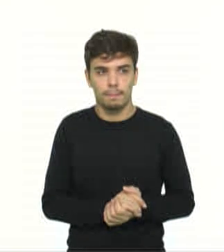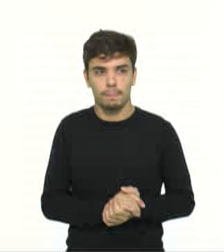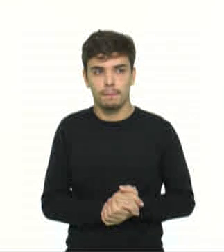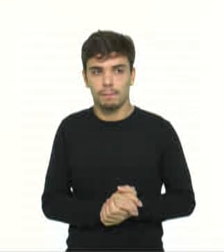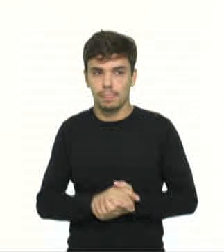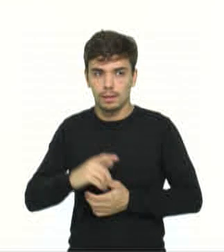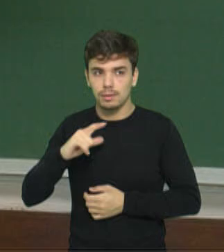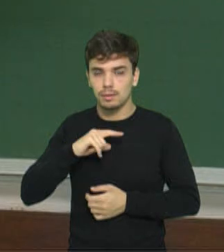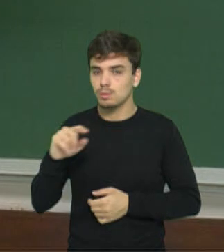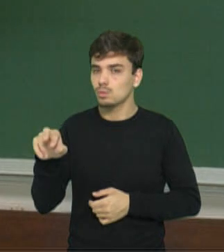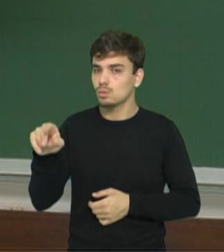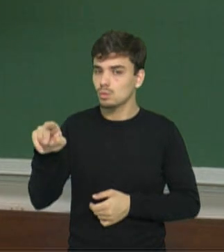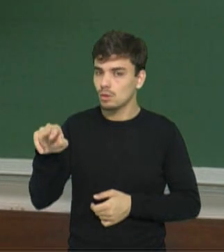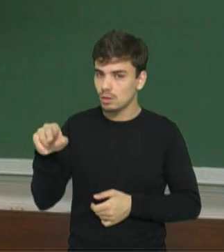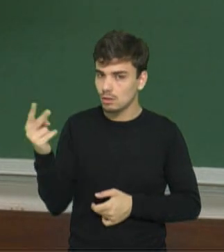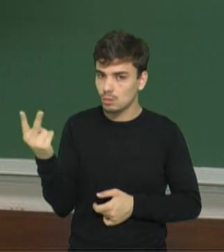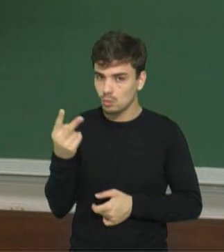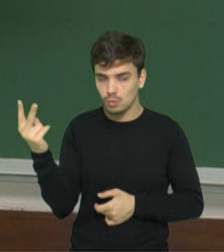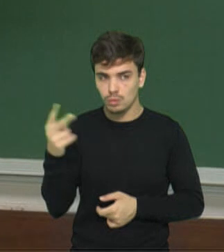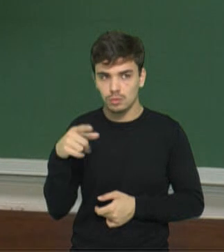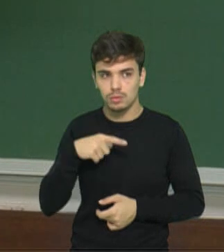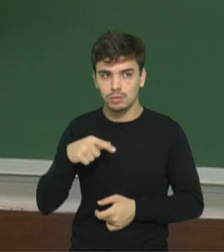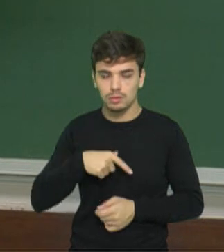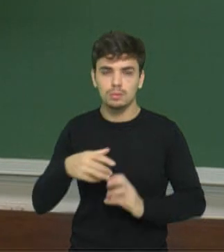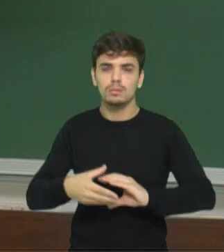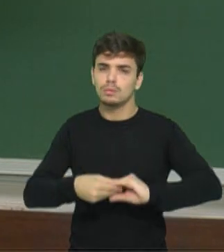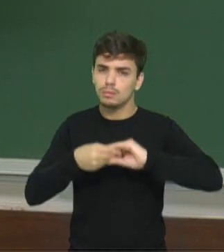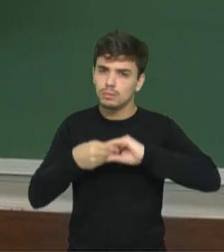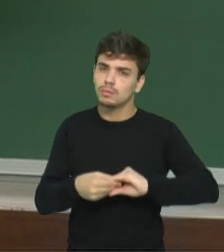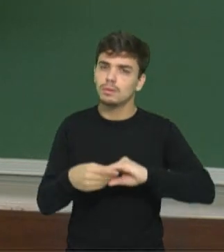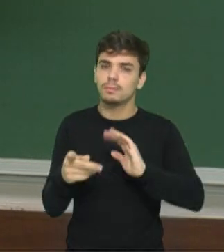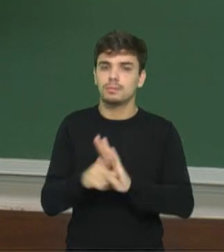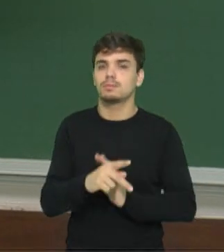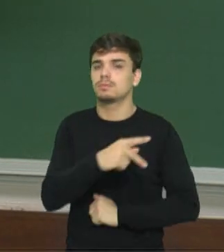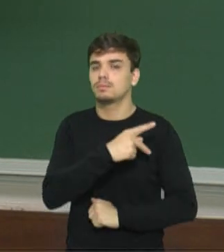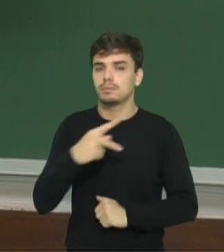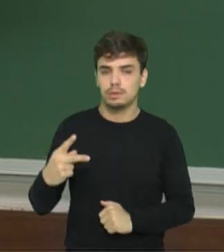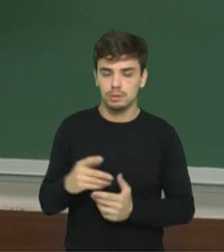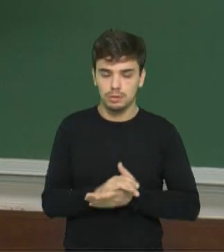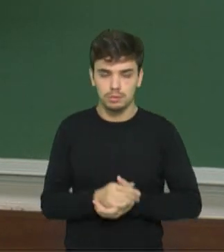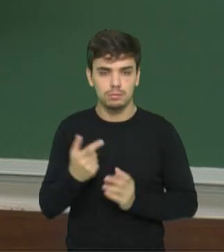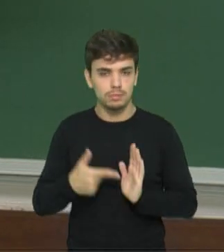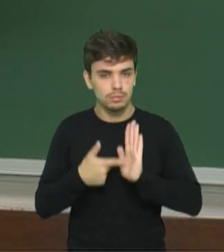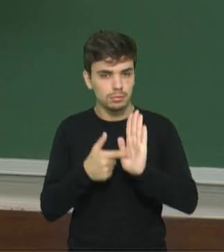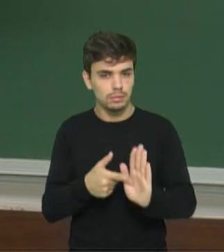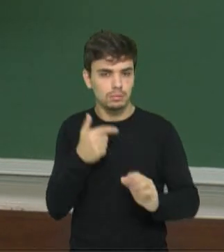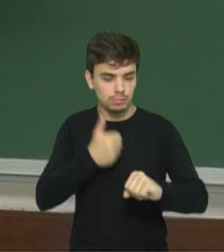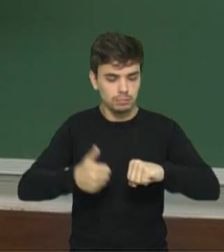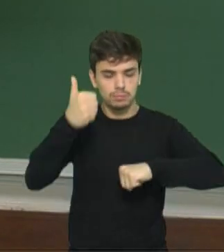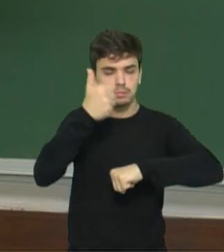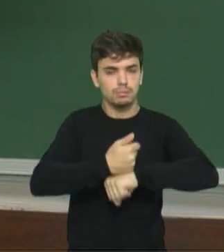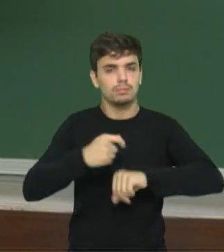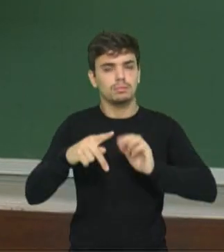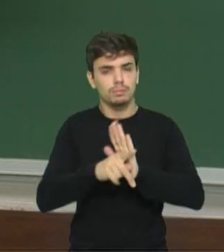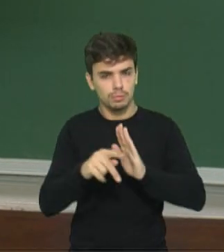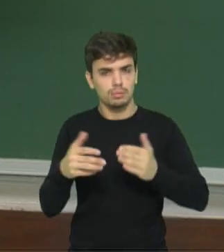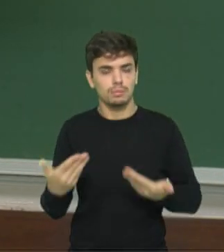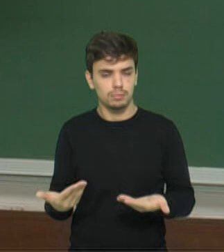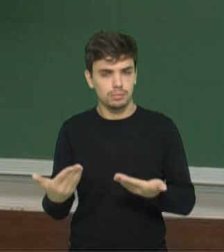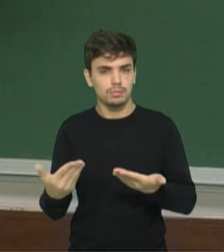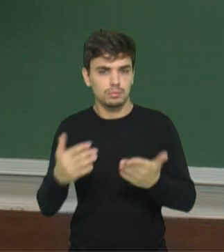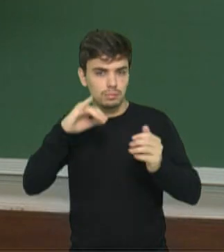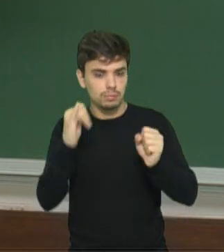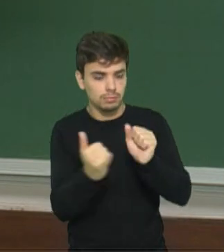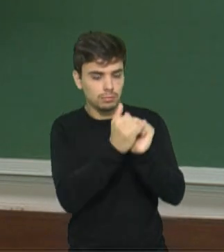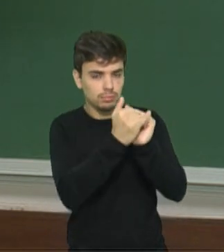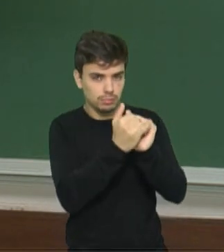Dulles, os irmãos Dulles aqui apertando a mão do presidente que vai ser colocado no poder com o golpe